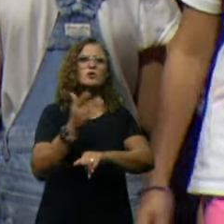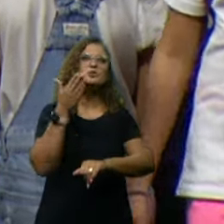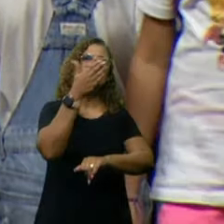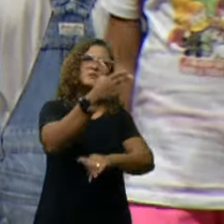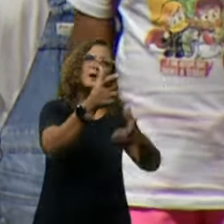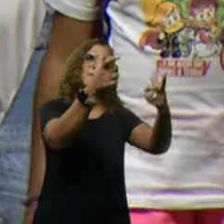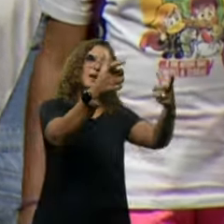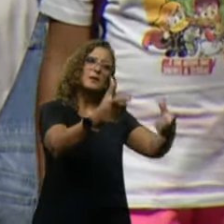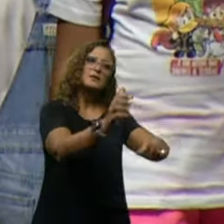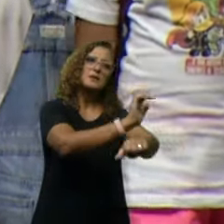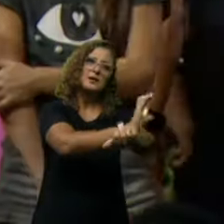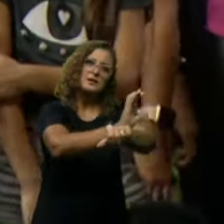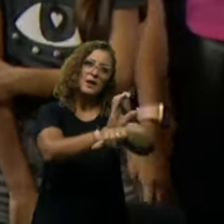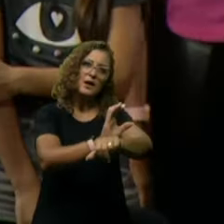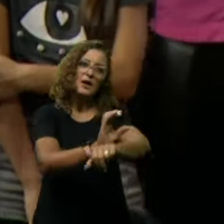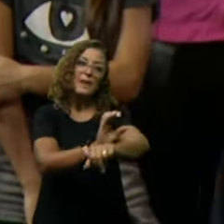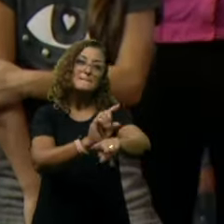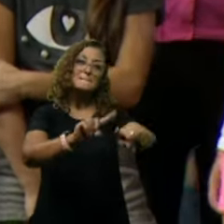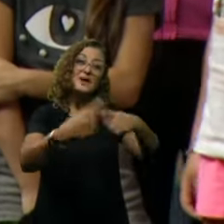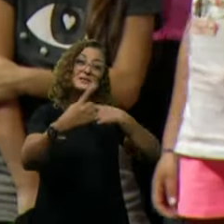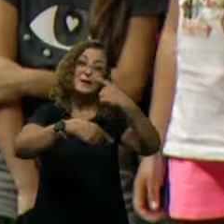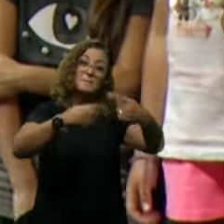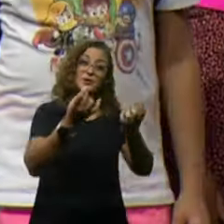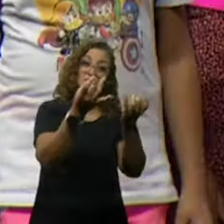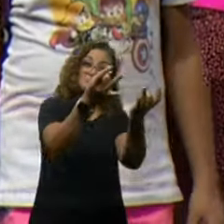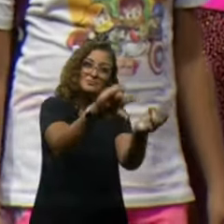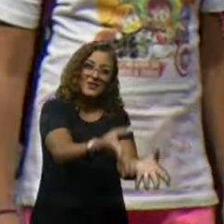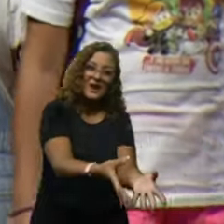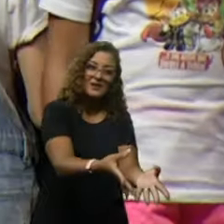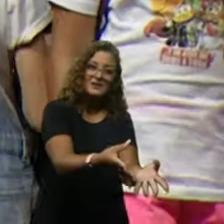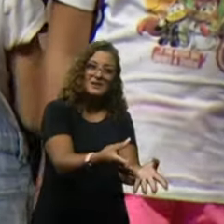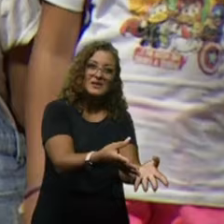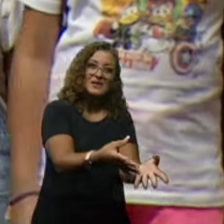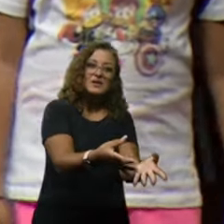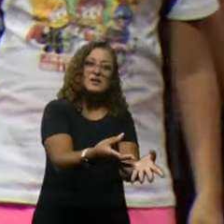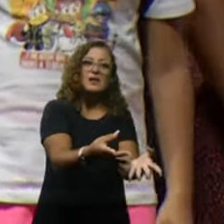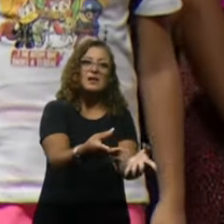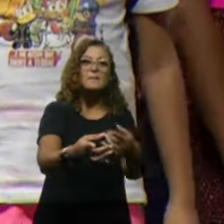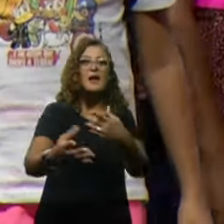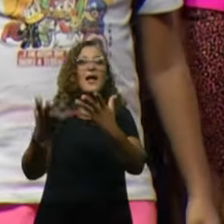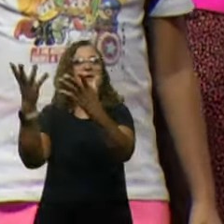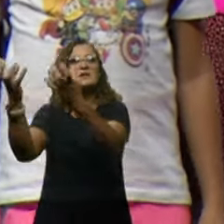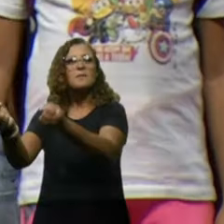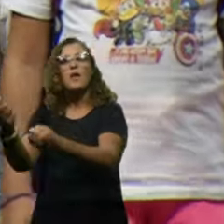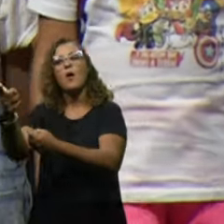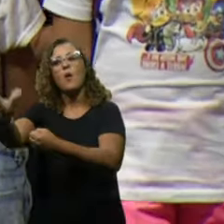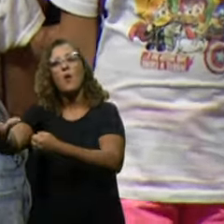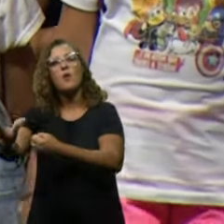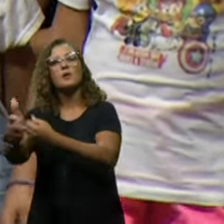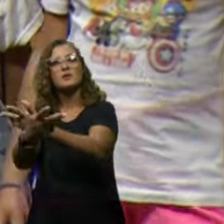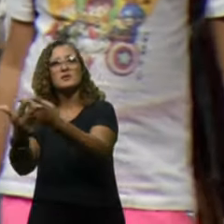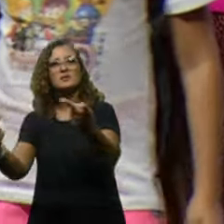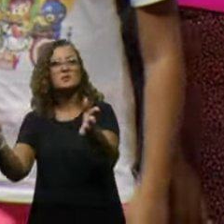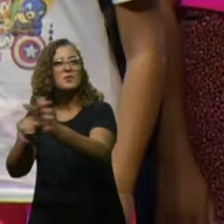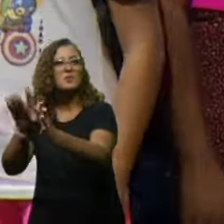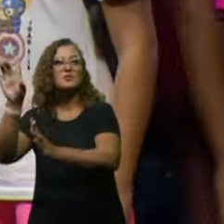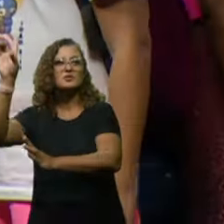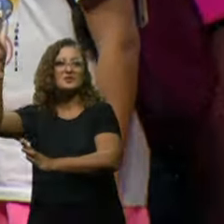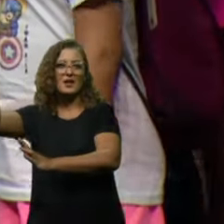Deus lhe dar o que é eterno é a oração que eu quero fazer aqui nessa noite é por todos aqueles que já servem ao Senhor